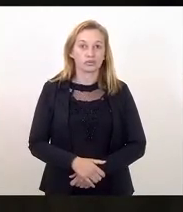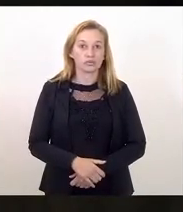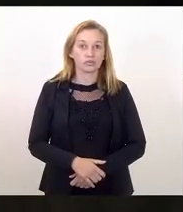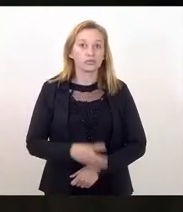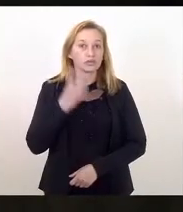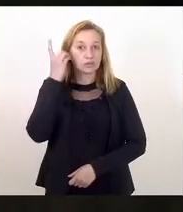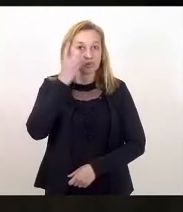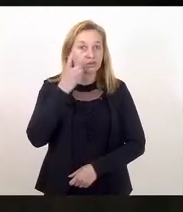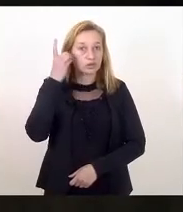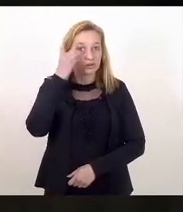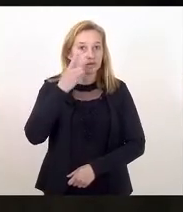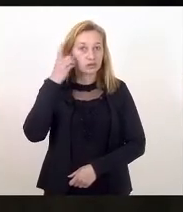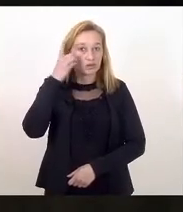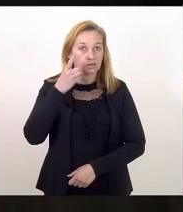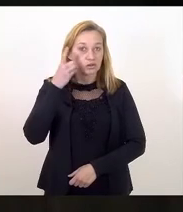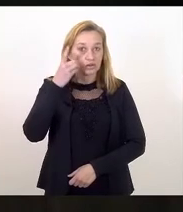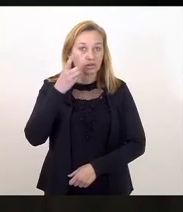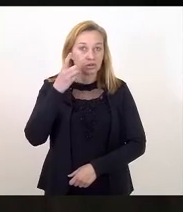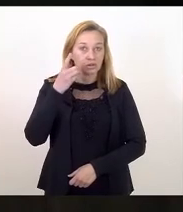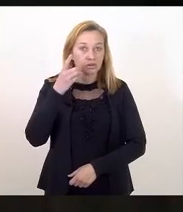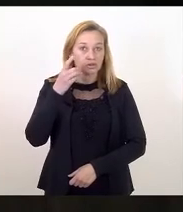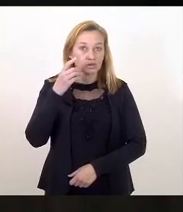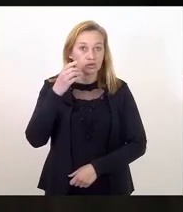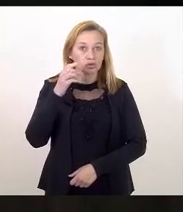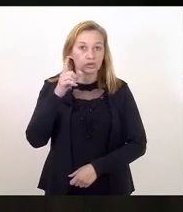Deputado Gustavo Schmidt.